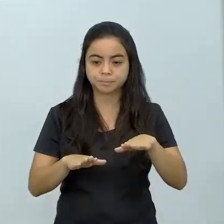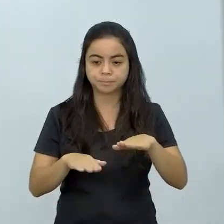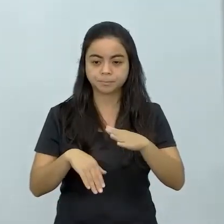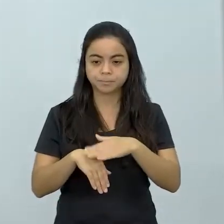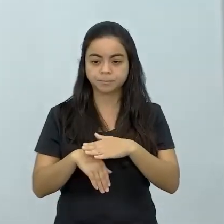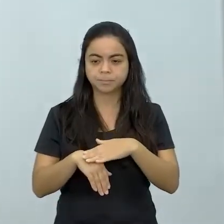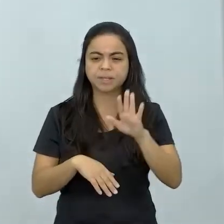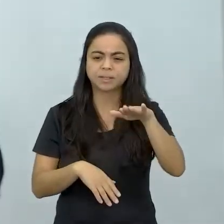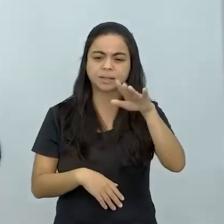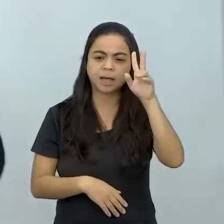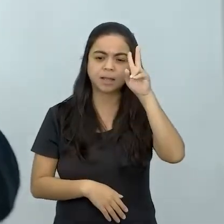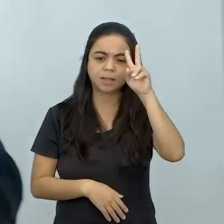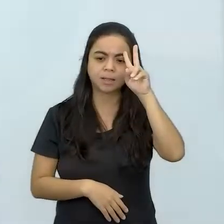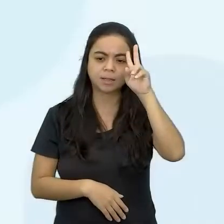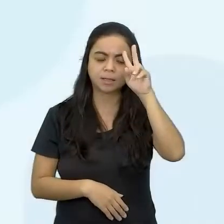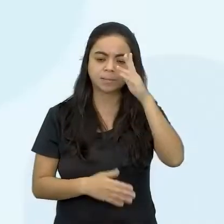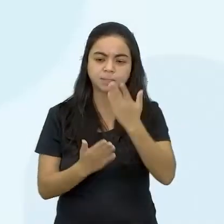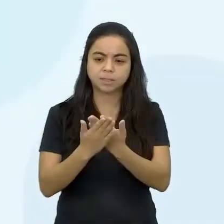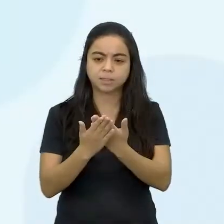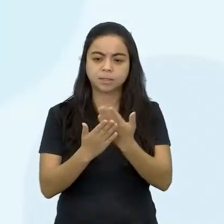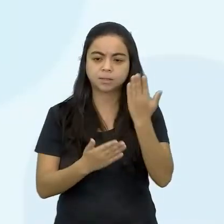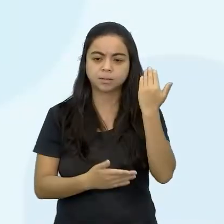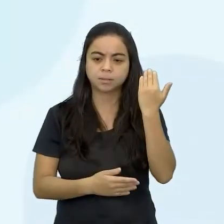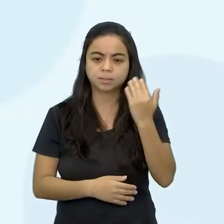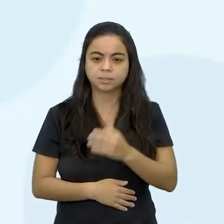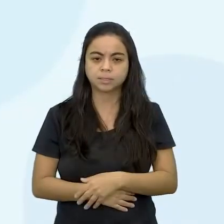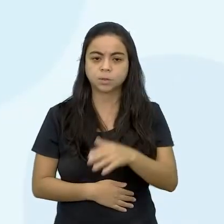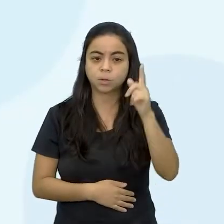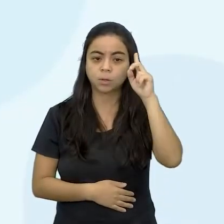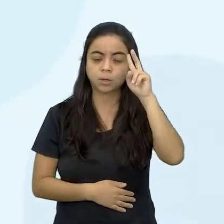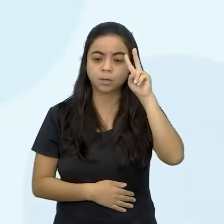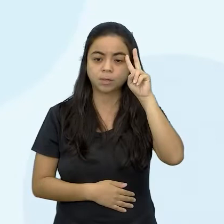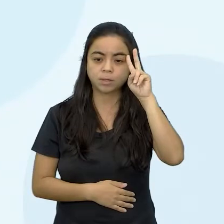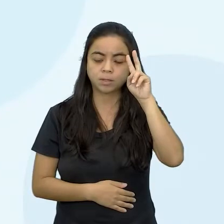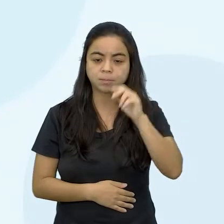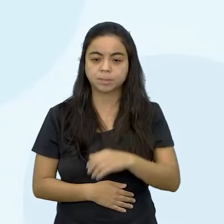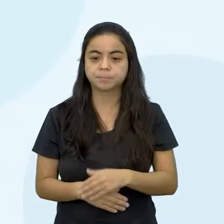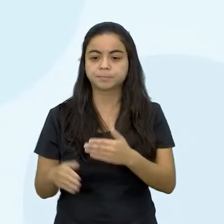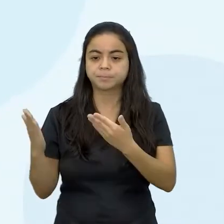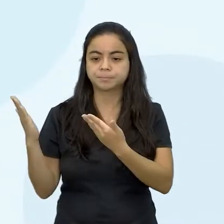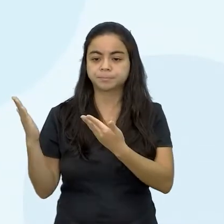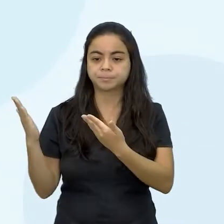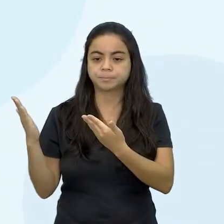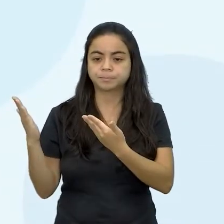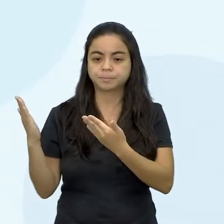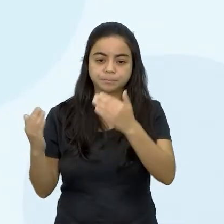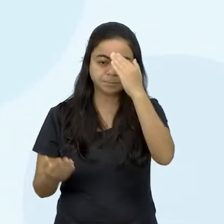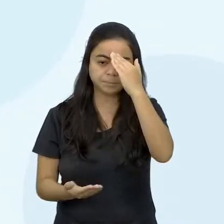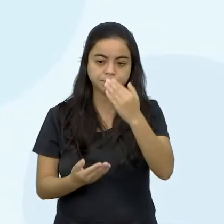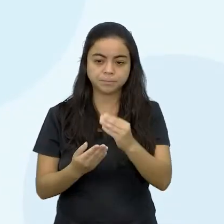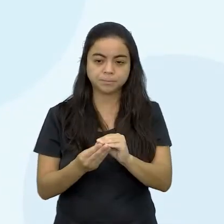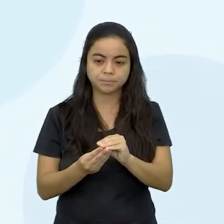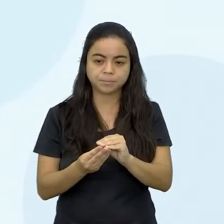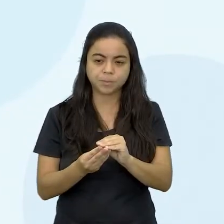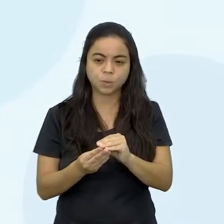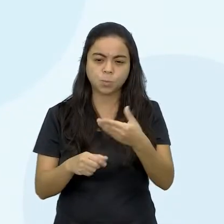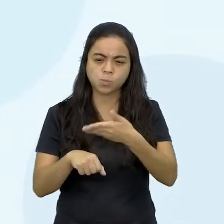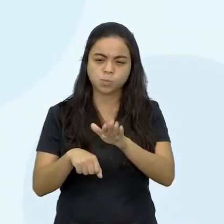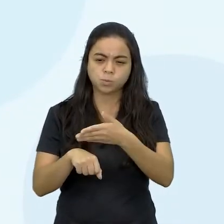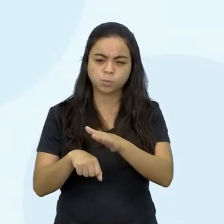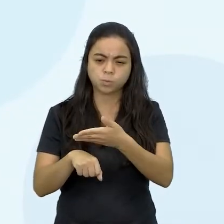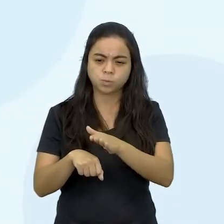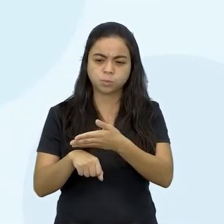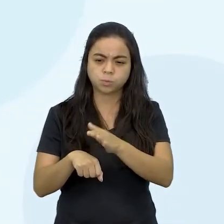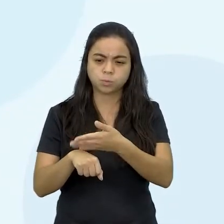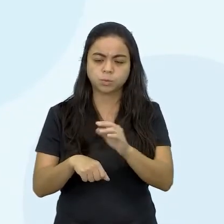aquela lembra que na aula passada coloca na tela que o pessoal vai lembrar Olha só lembro que a gente fez ali algumas considerações com o simulador na verdade